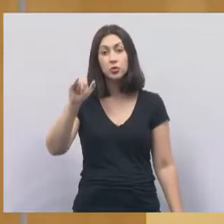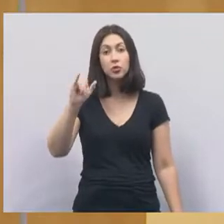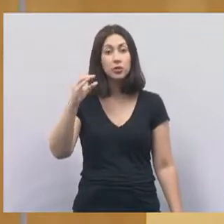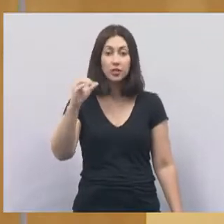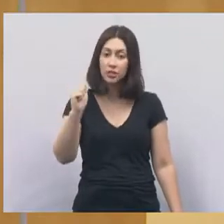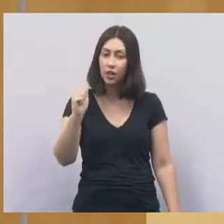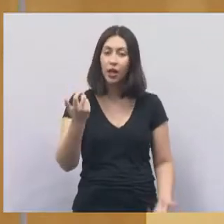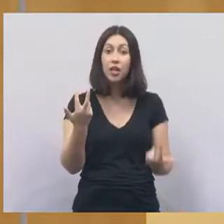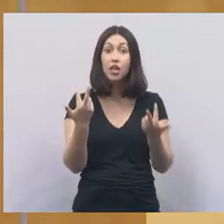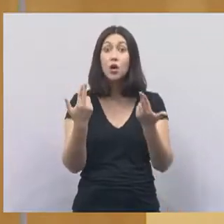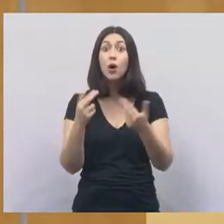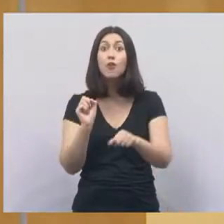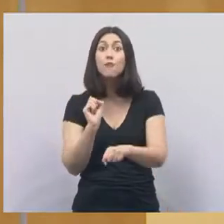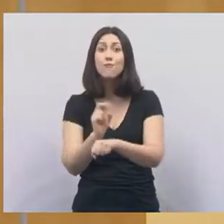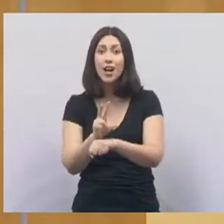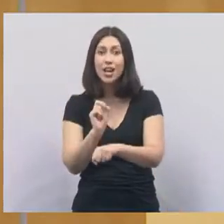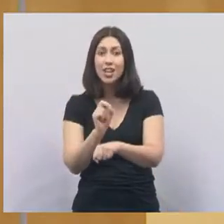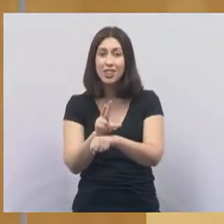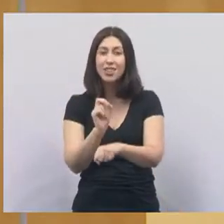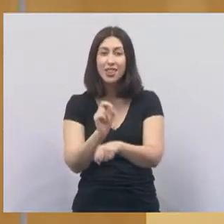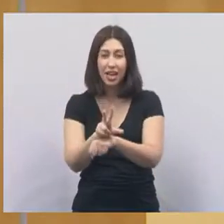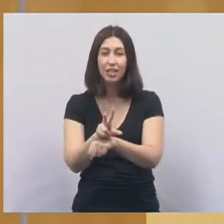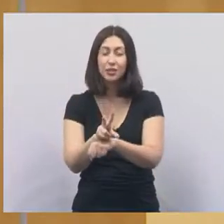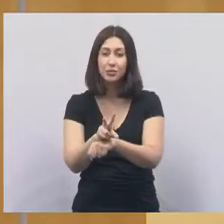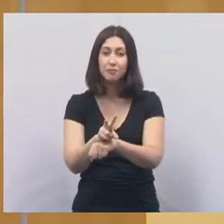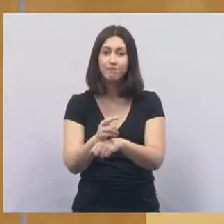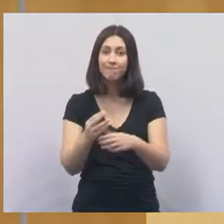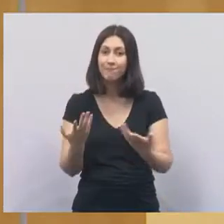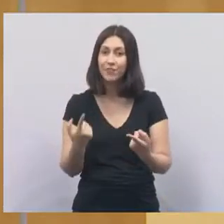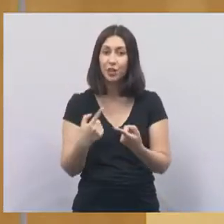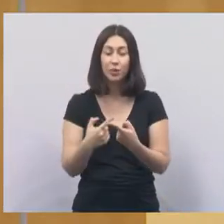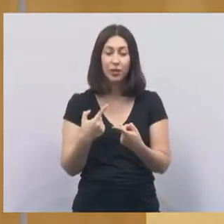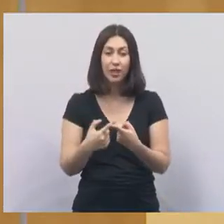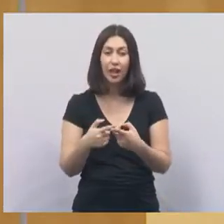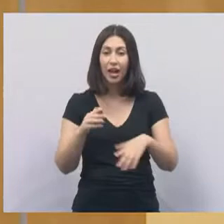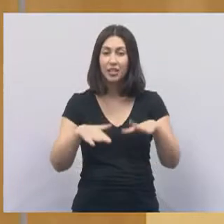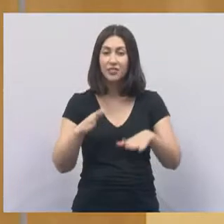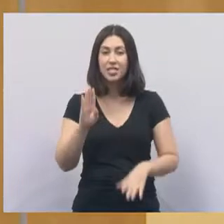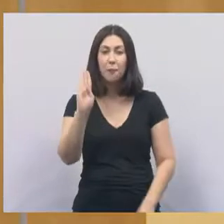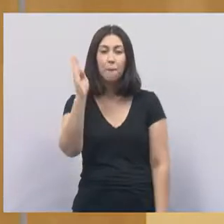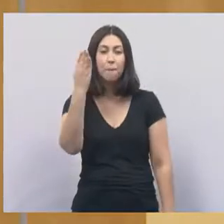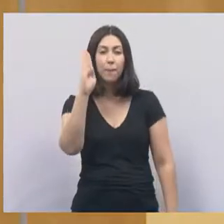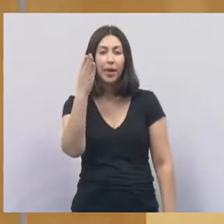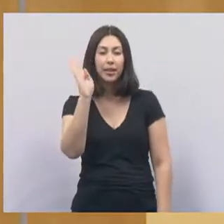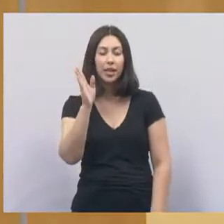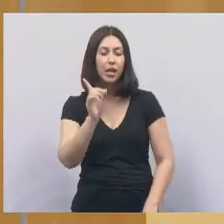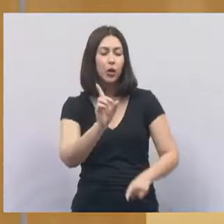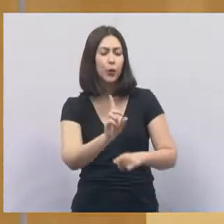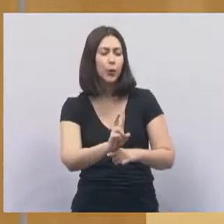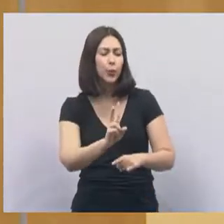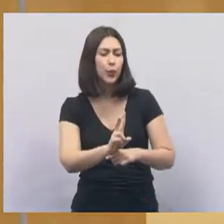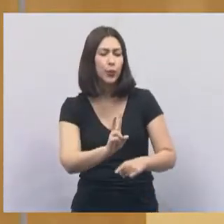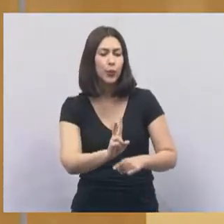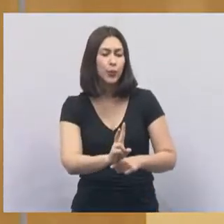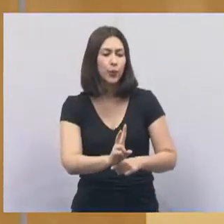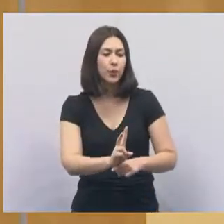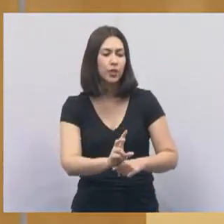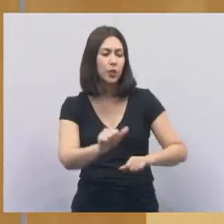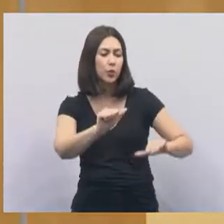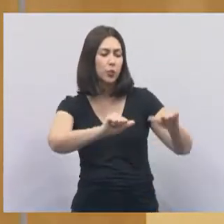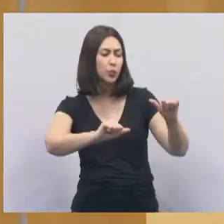que a madeira ela não seja atacada por pragas seja cupins